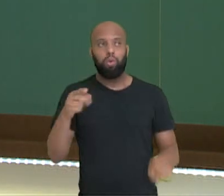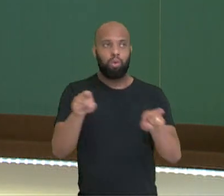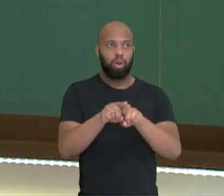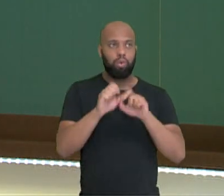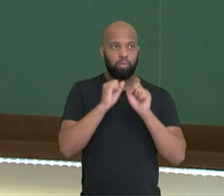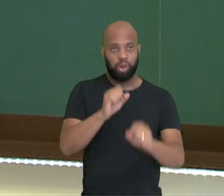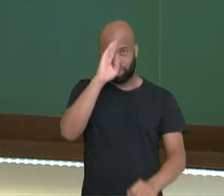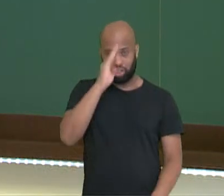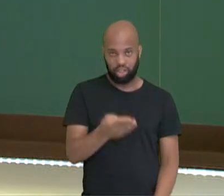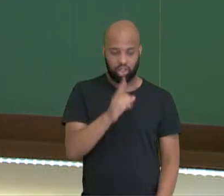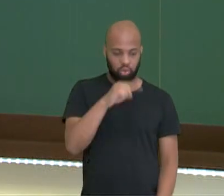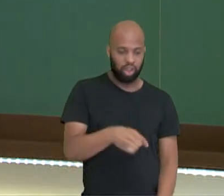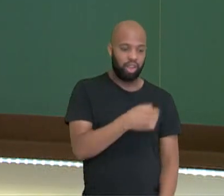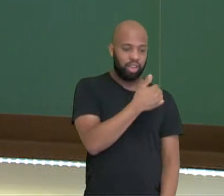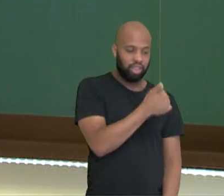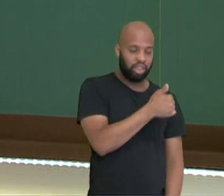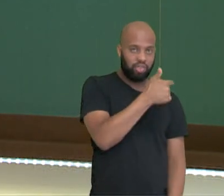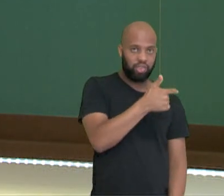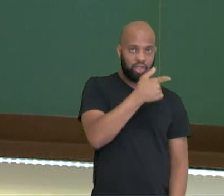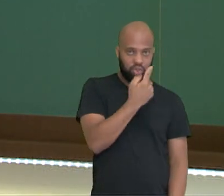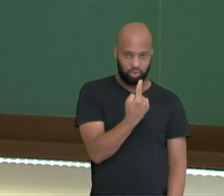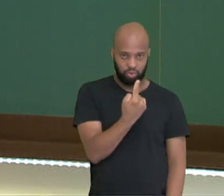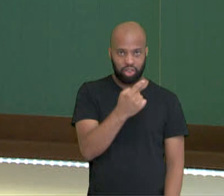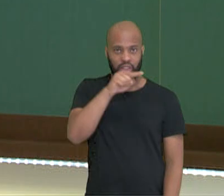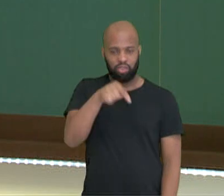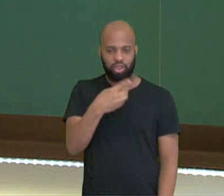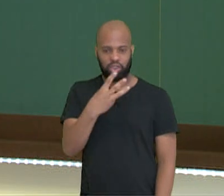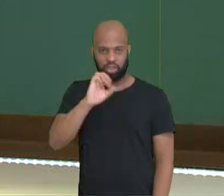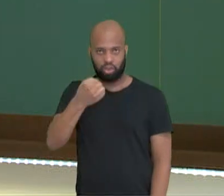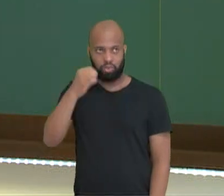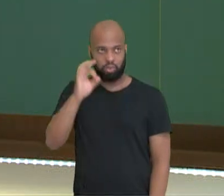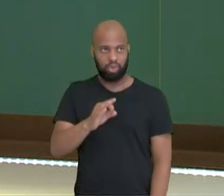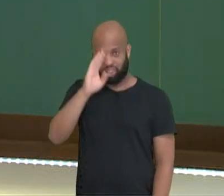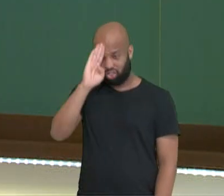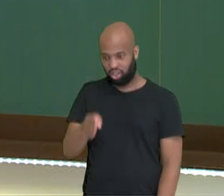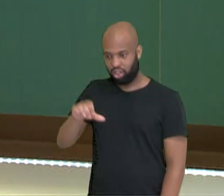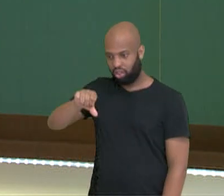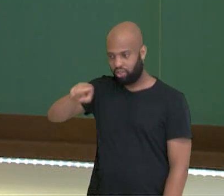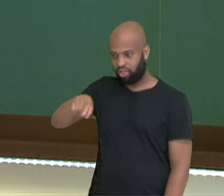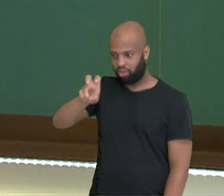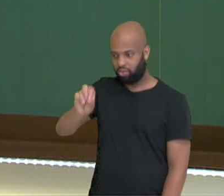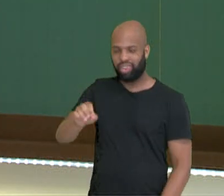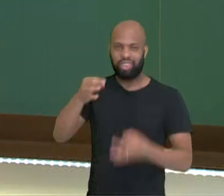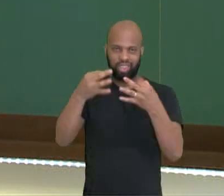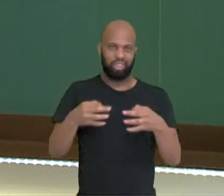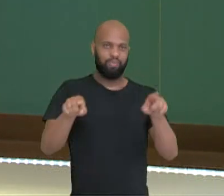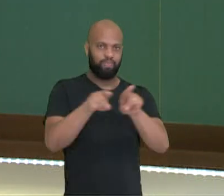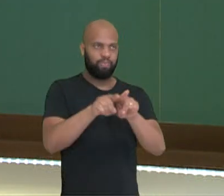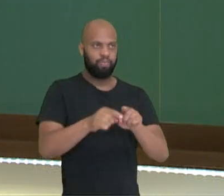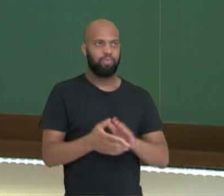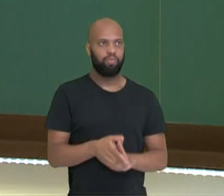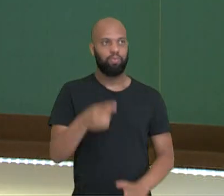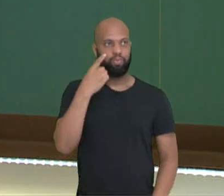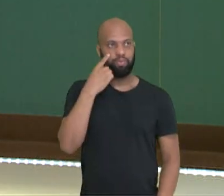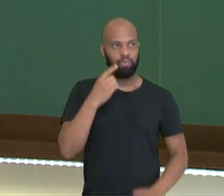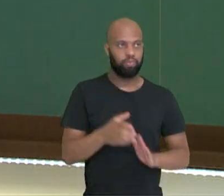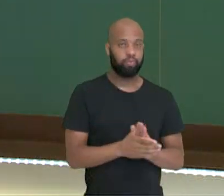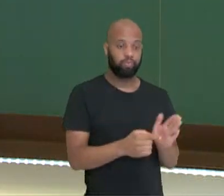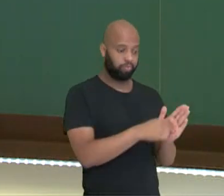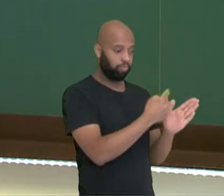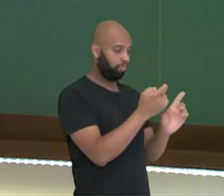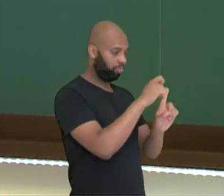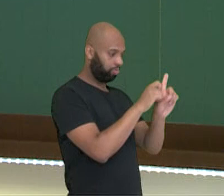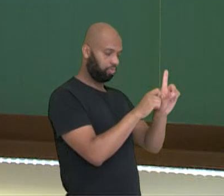jogar direto 121,38% do preço de venda, que era R$ 9,50, também dá super certo. Legal? Então aqui, ó, no